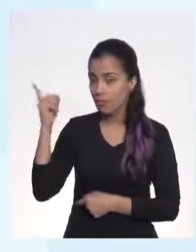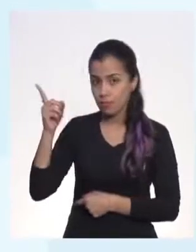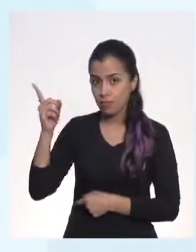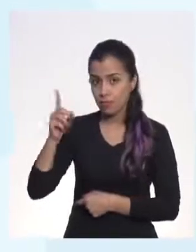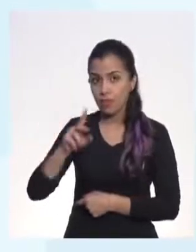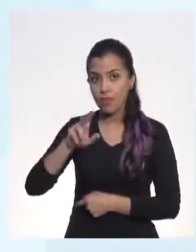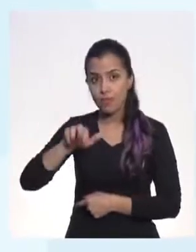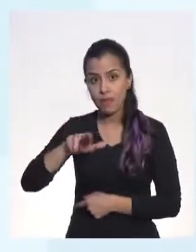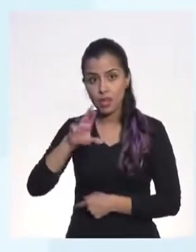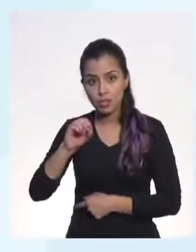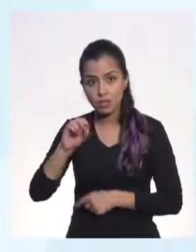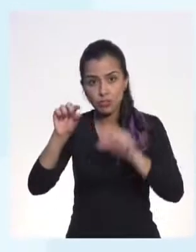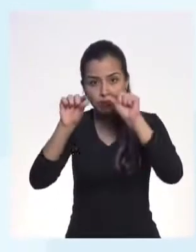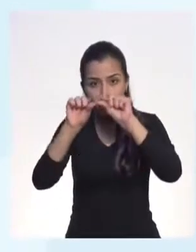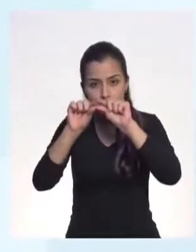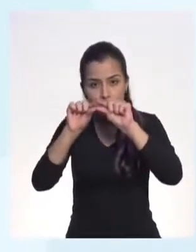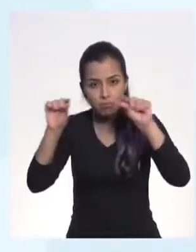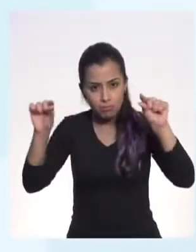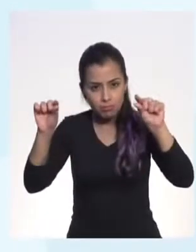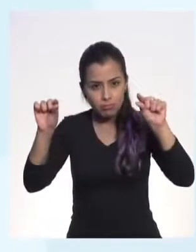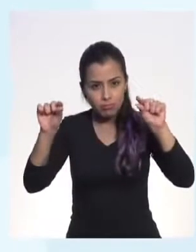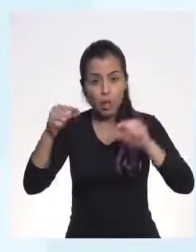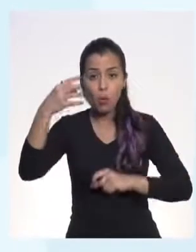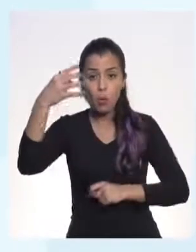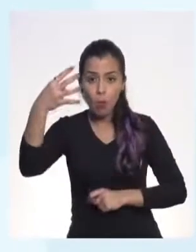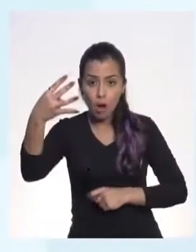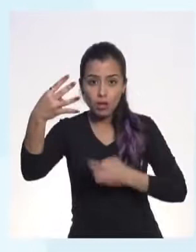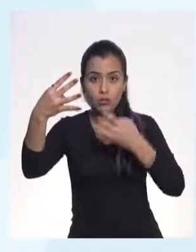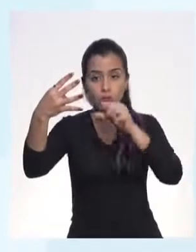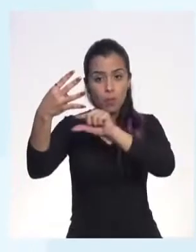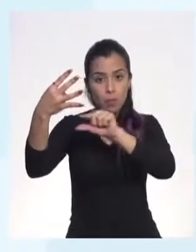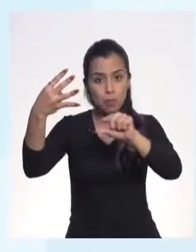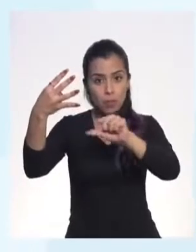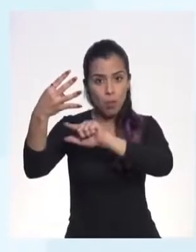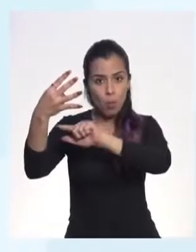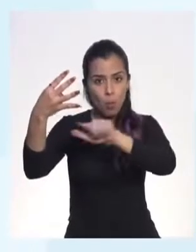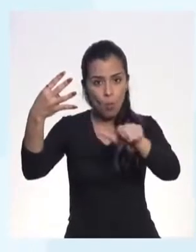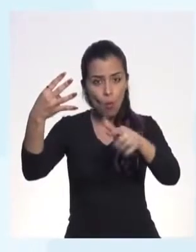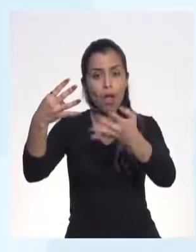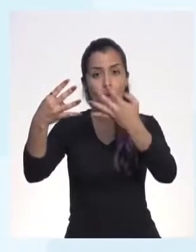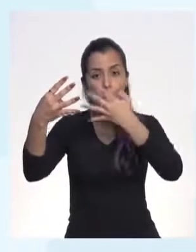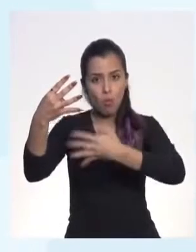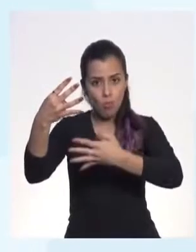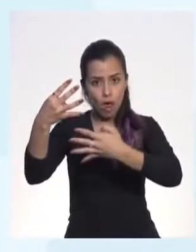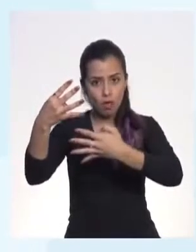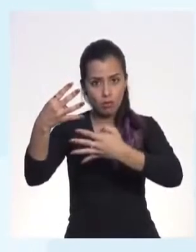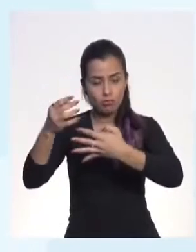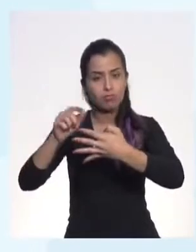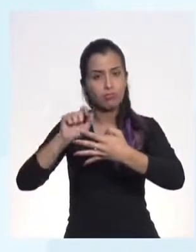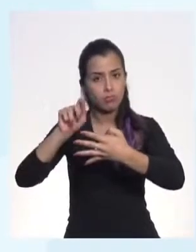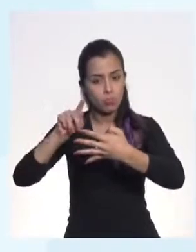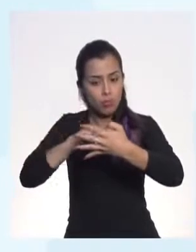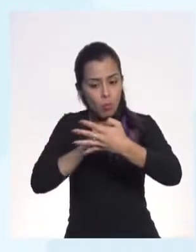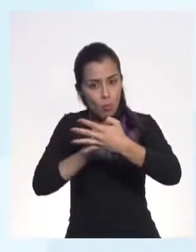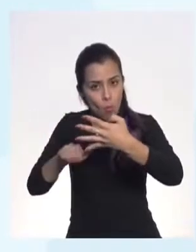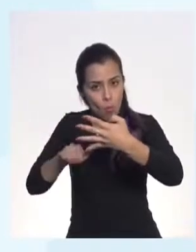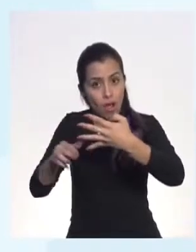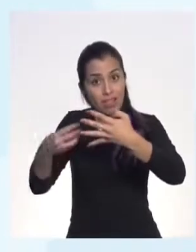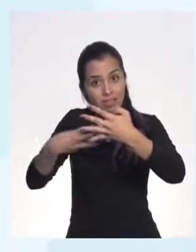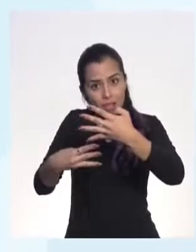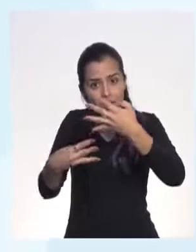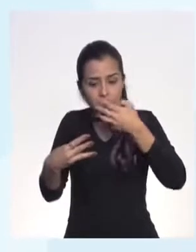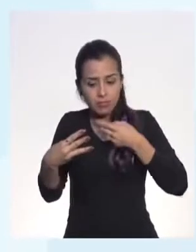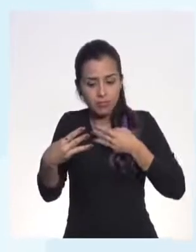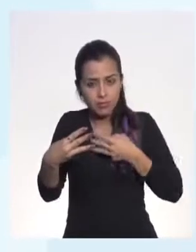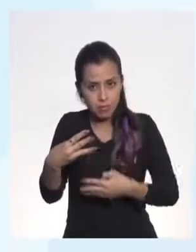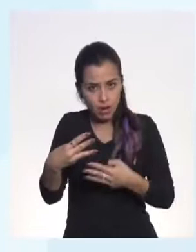linha quatro garcinhas por uma linha três pula e três beleza tá tudo bem Não não está tudo bem fora isso